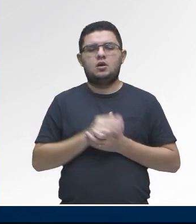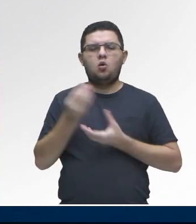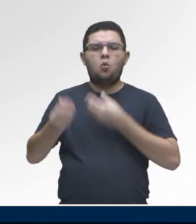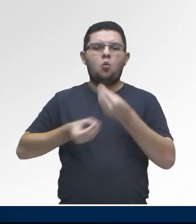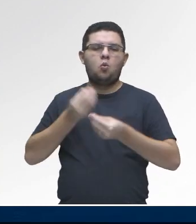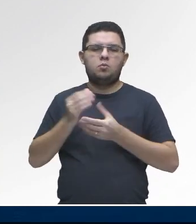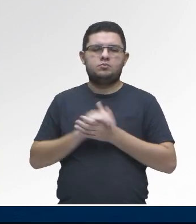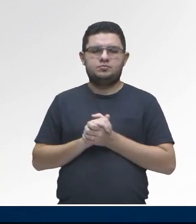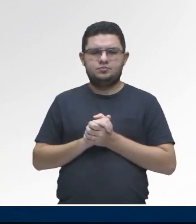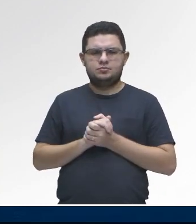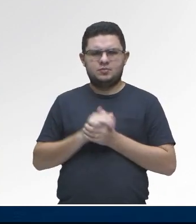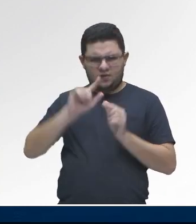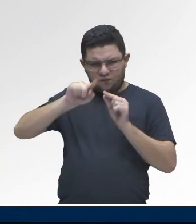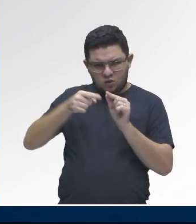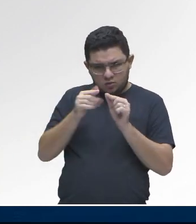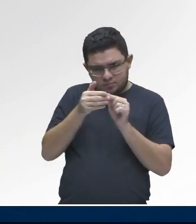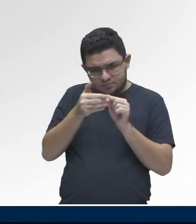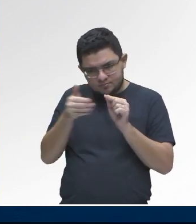eu tenho